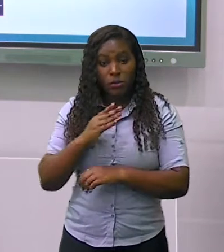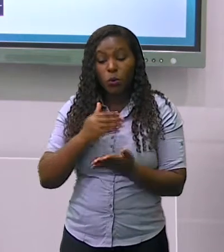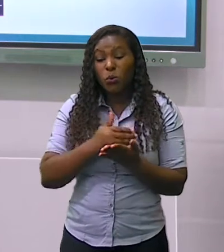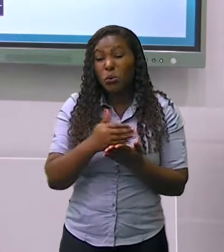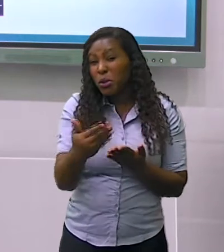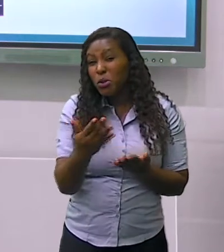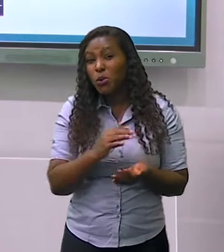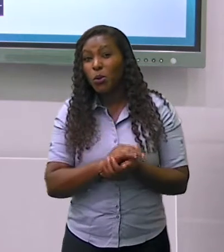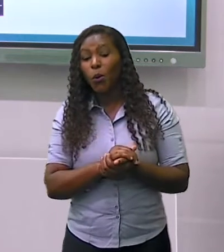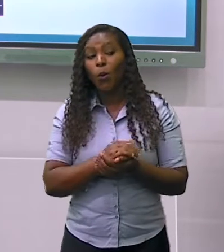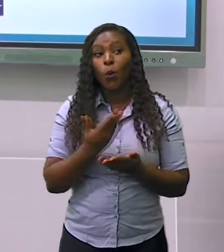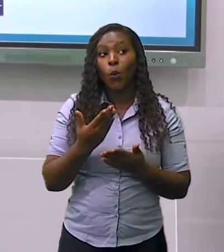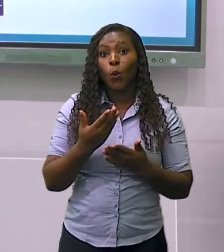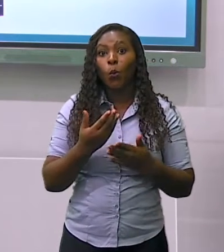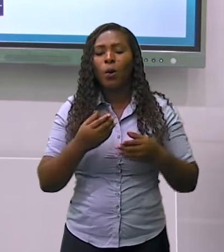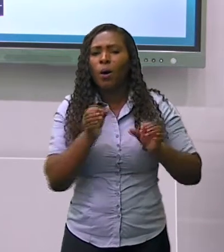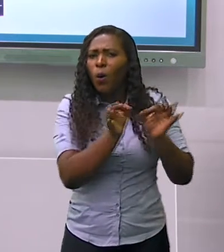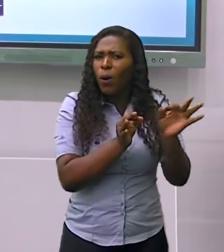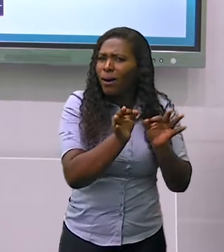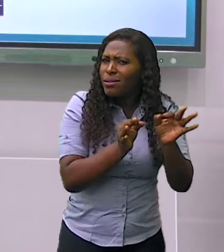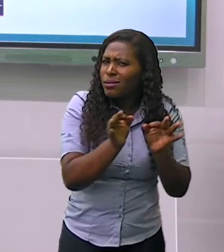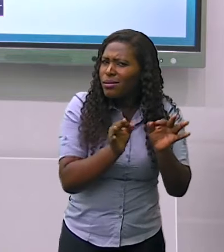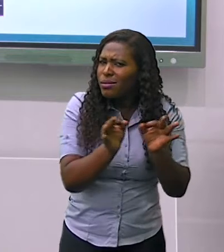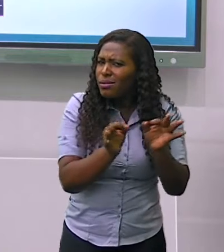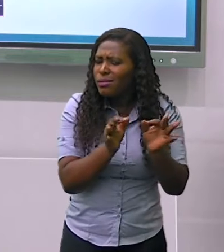política voltada para a